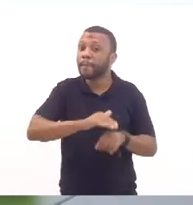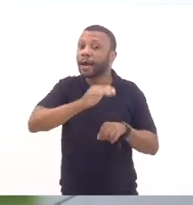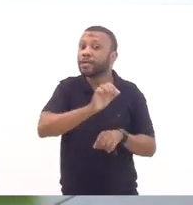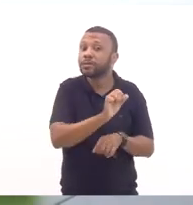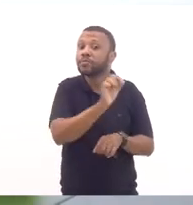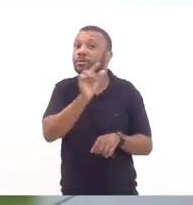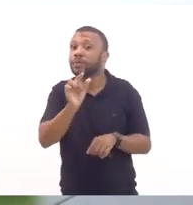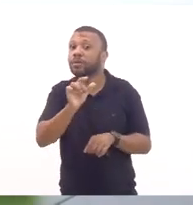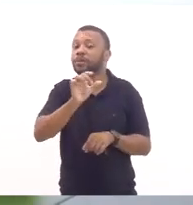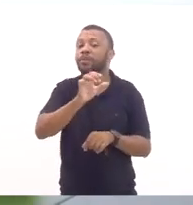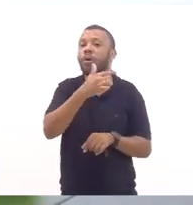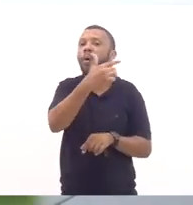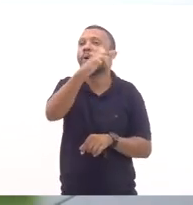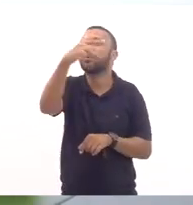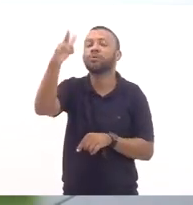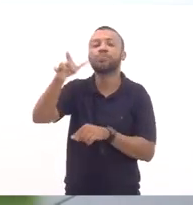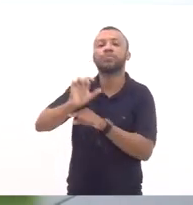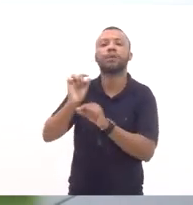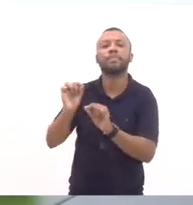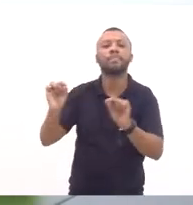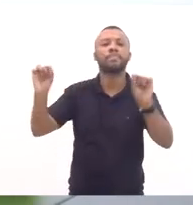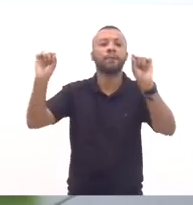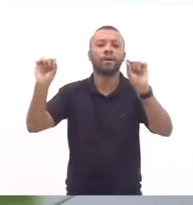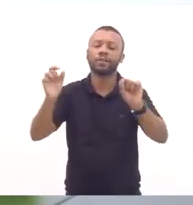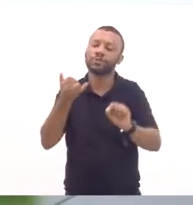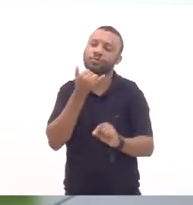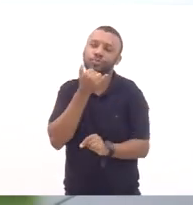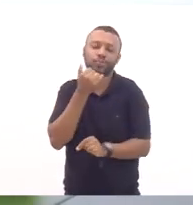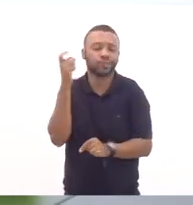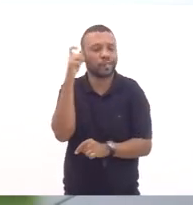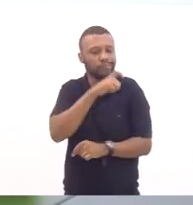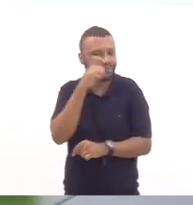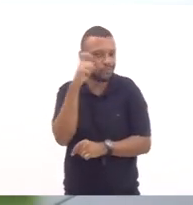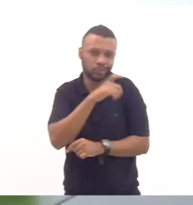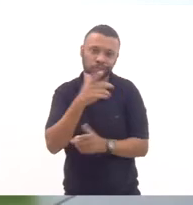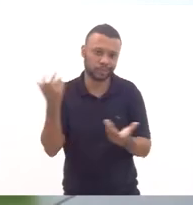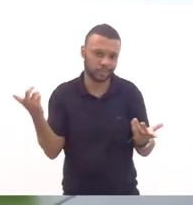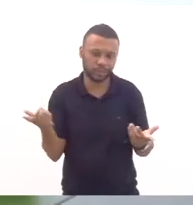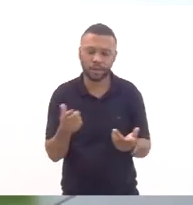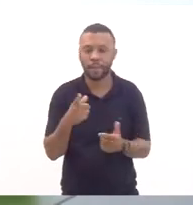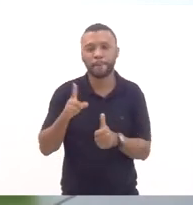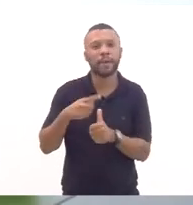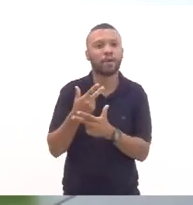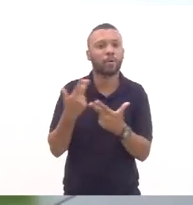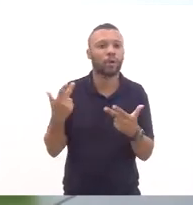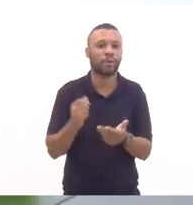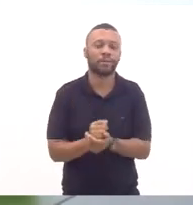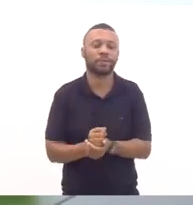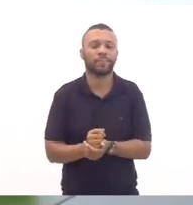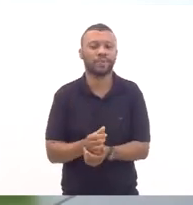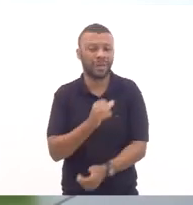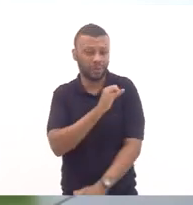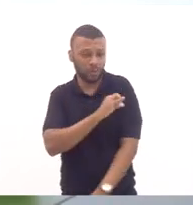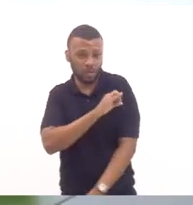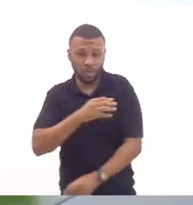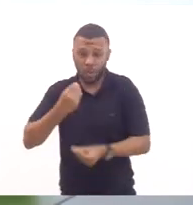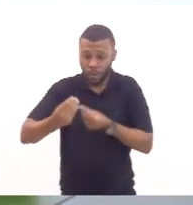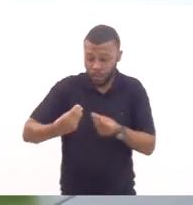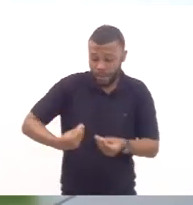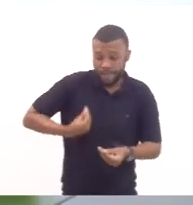uma falácia. Primeiro ponto, temos que levar em consideração o custo de vida no estado do Rio de Janeiro.